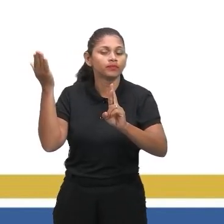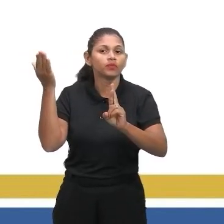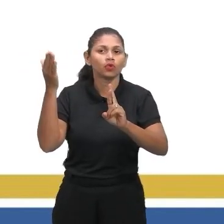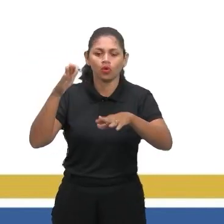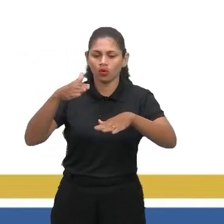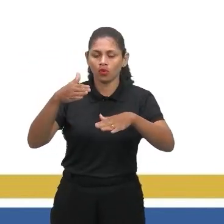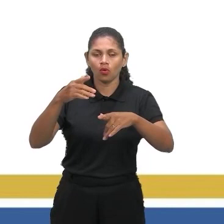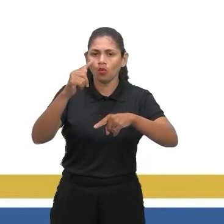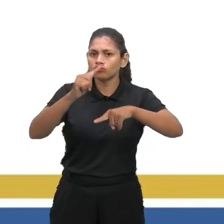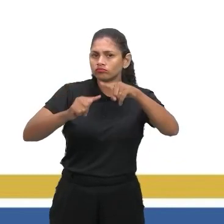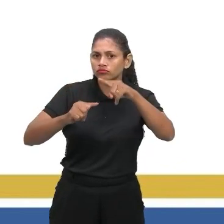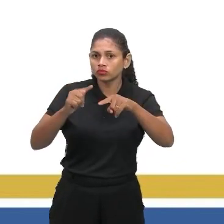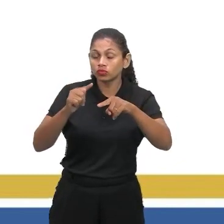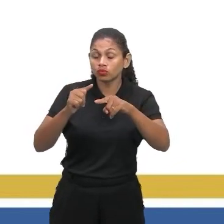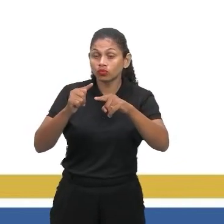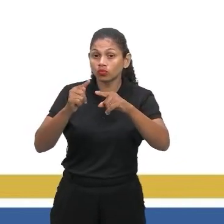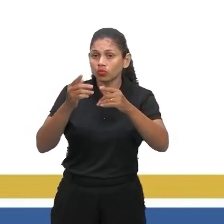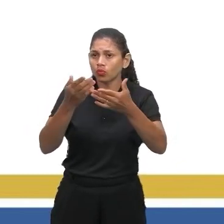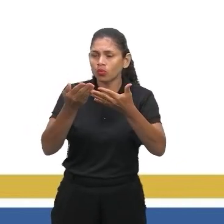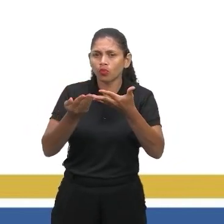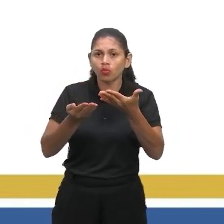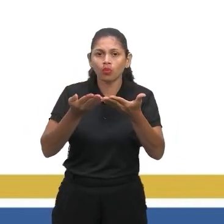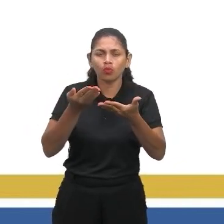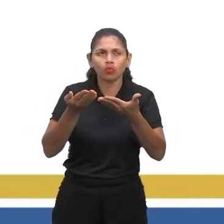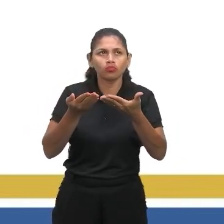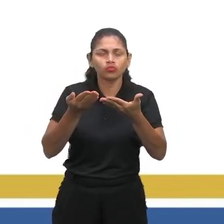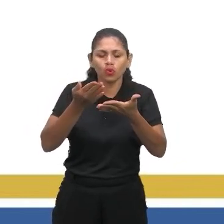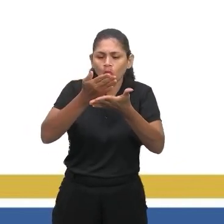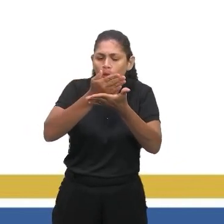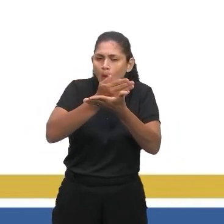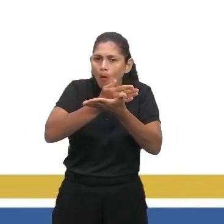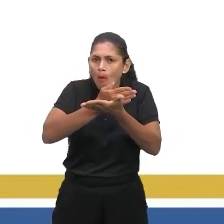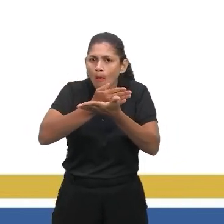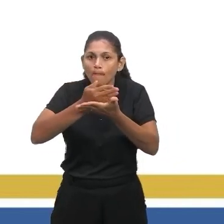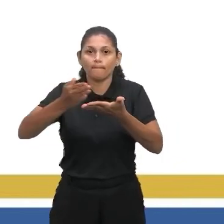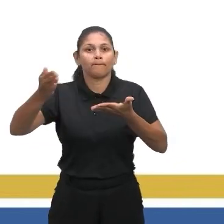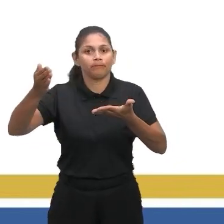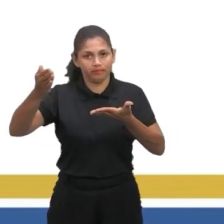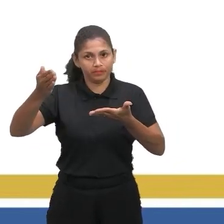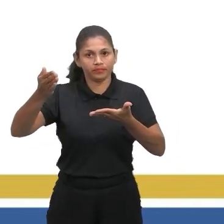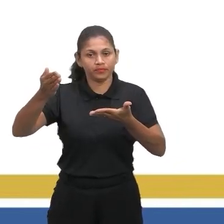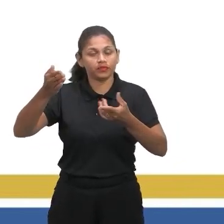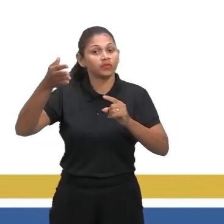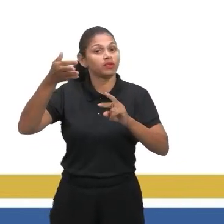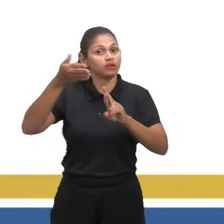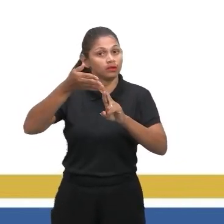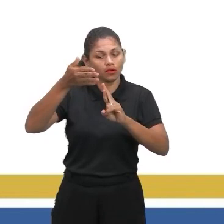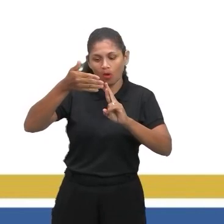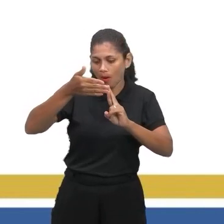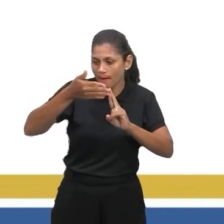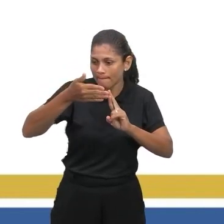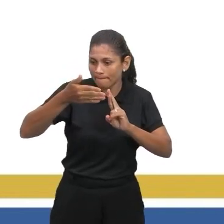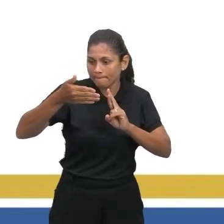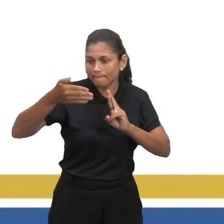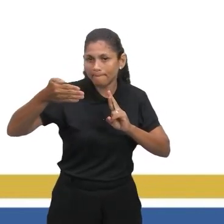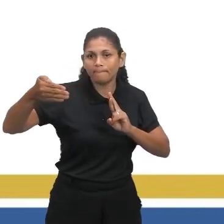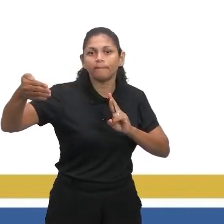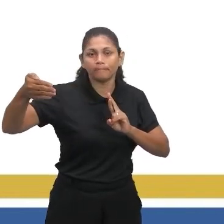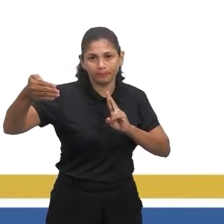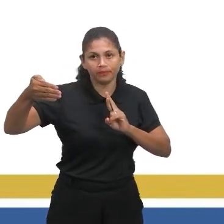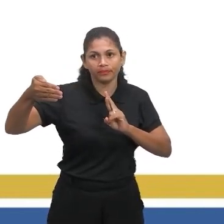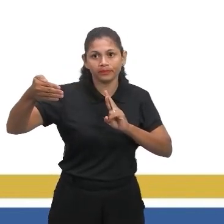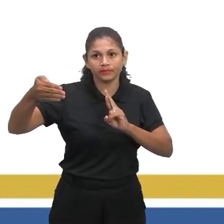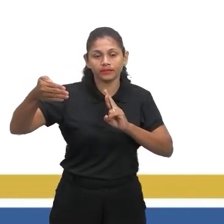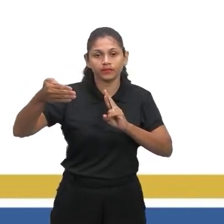corpo, como um ponto de partida. Ou seja, esse referencial pode ser você mesmo. Então, referencial é um sistema de referência a ser adotado